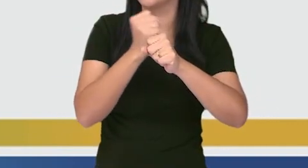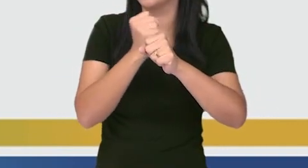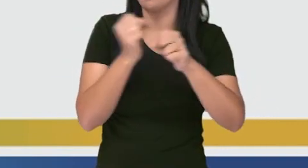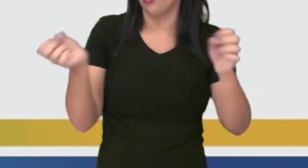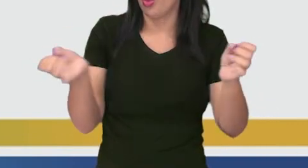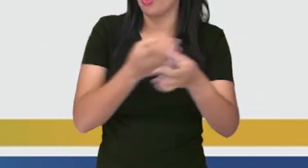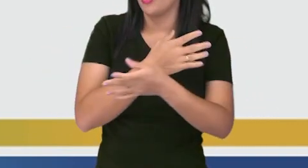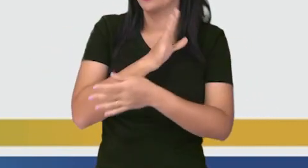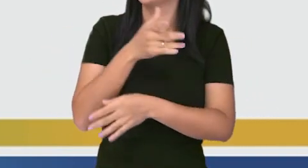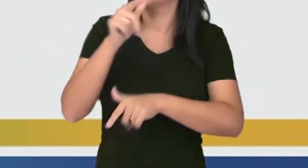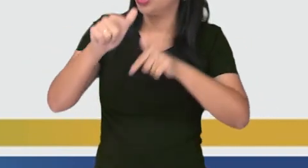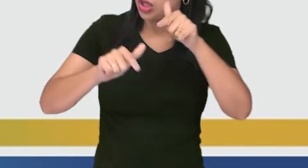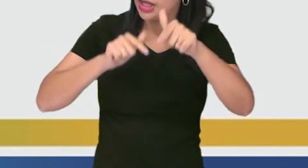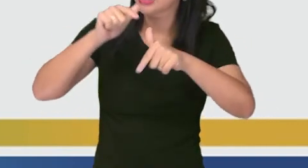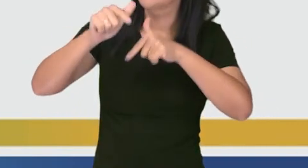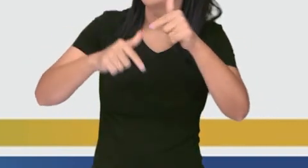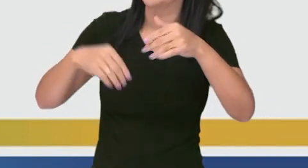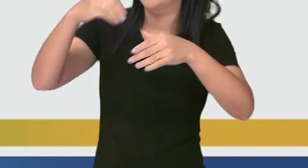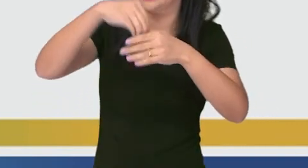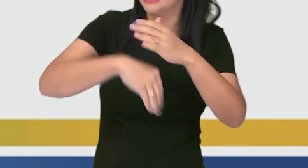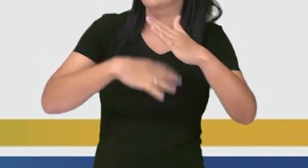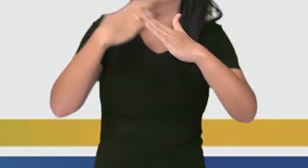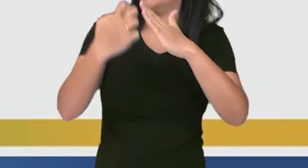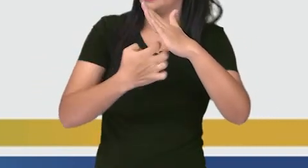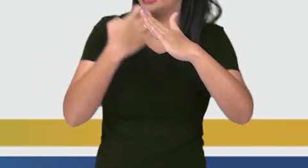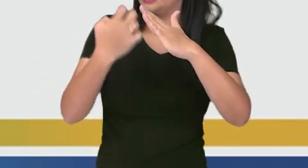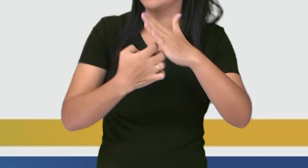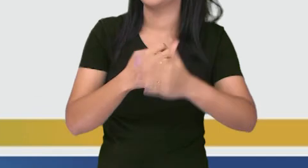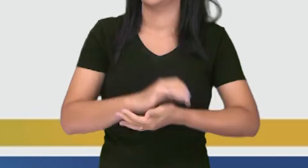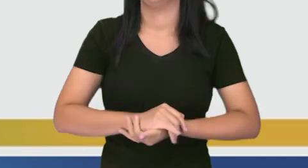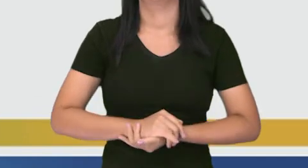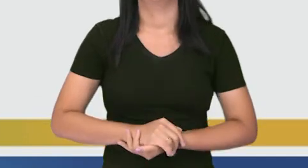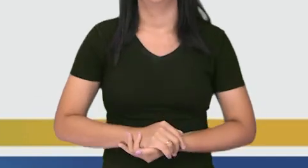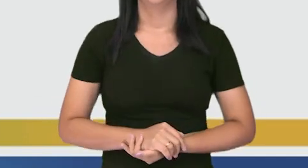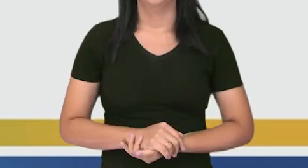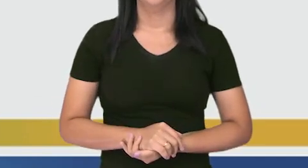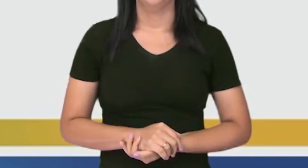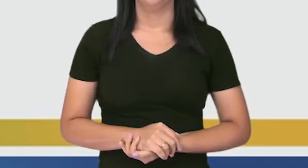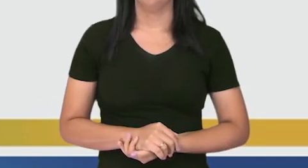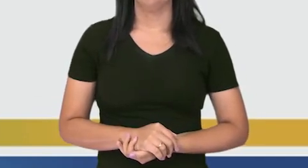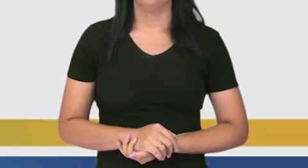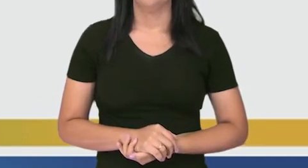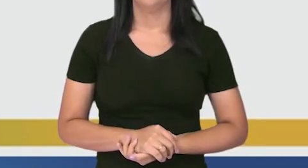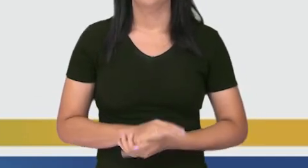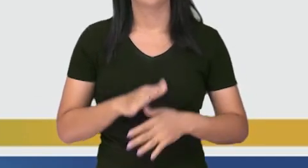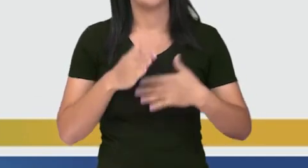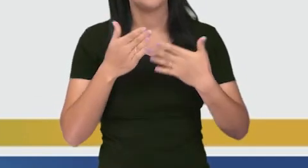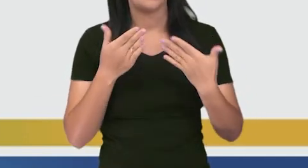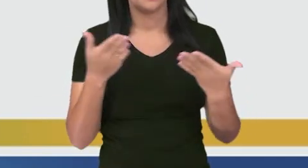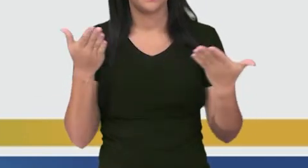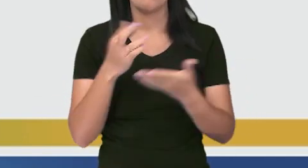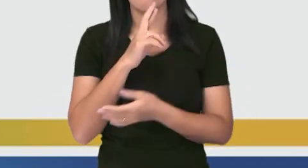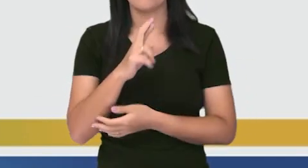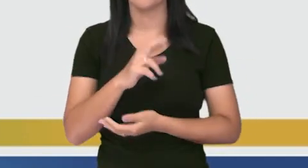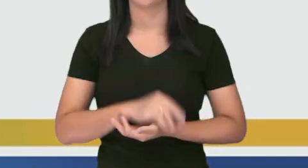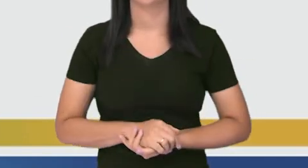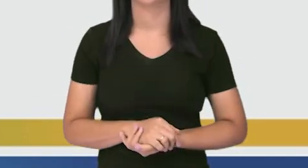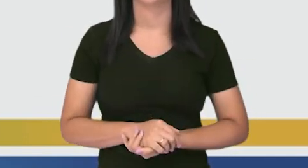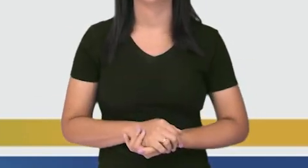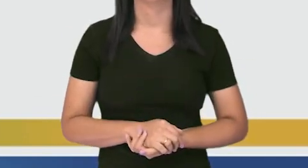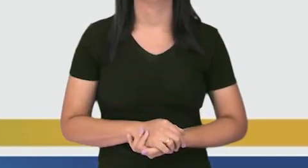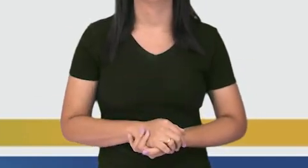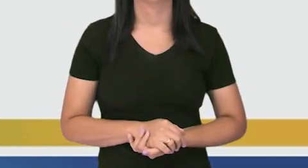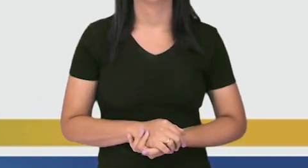anos completos trabalhados na empresa E aí bom então vamos lá